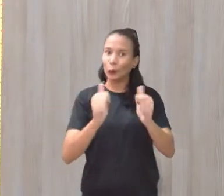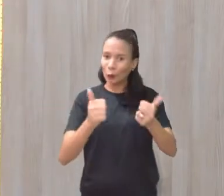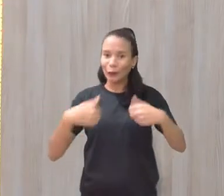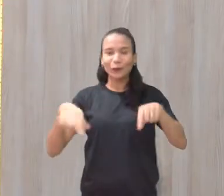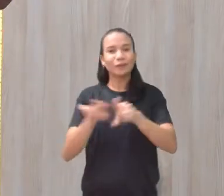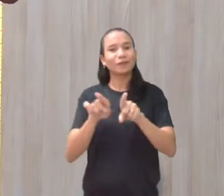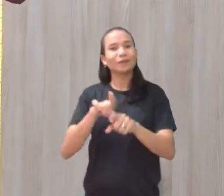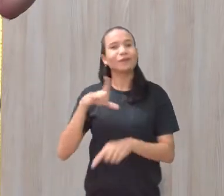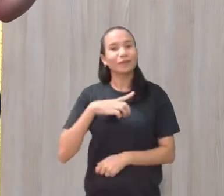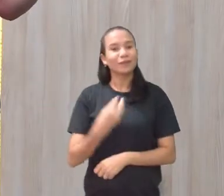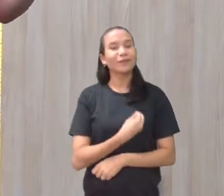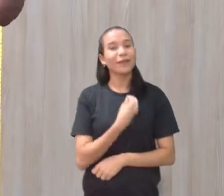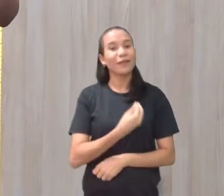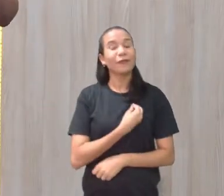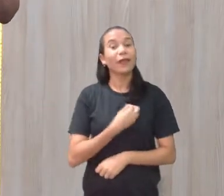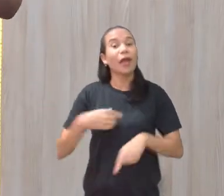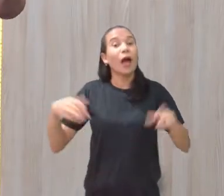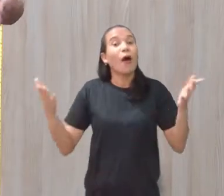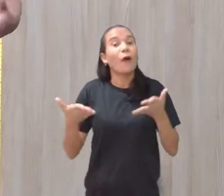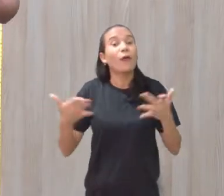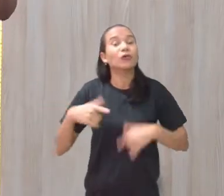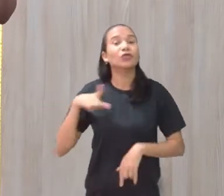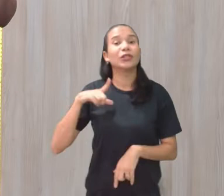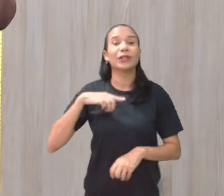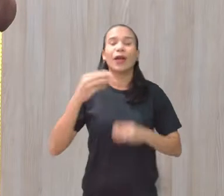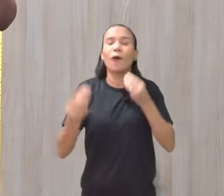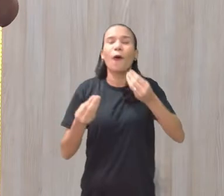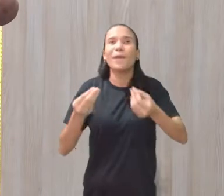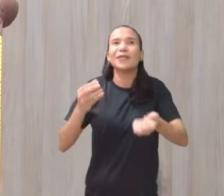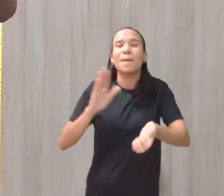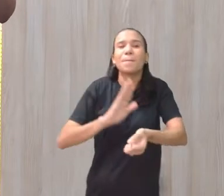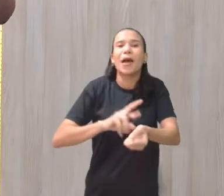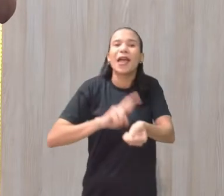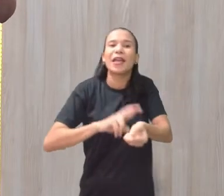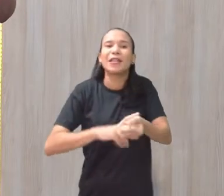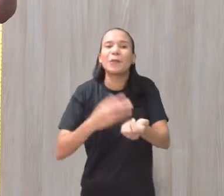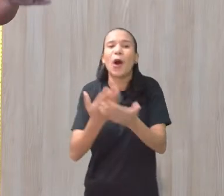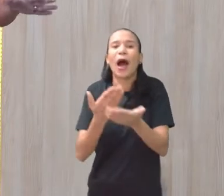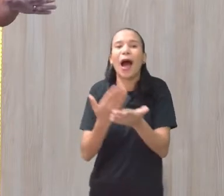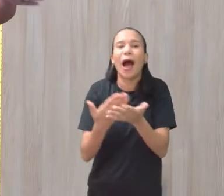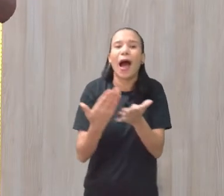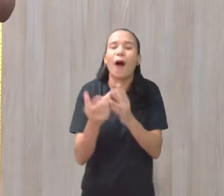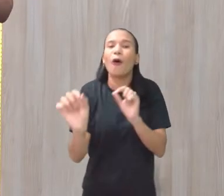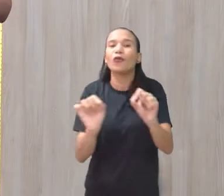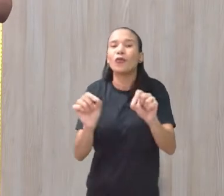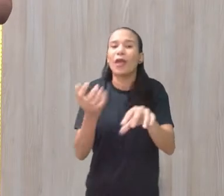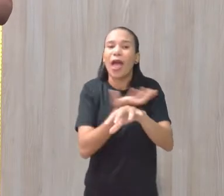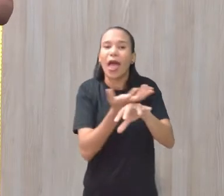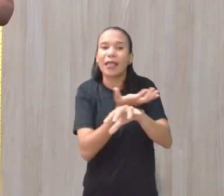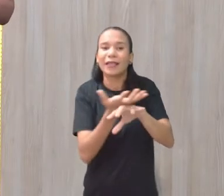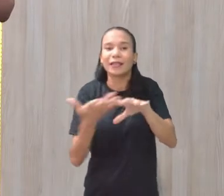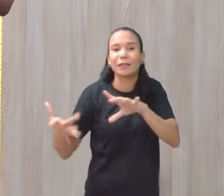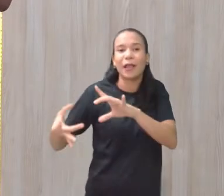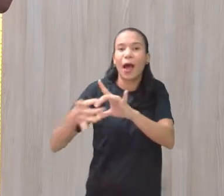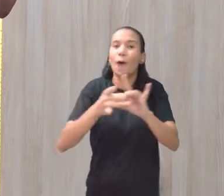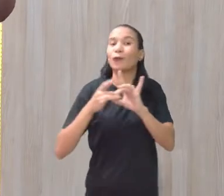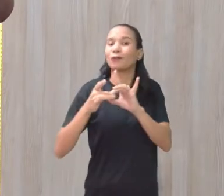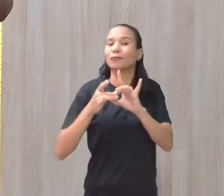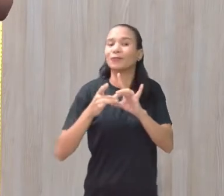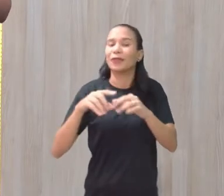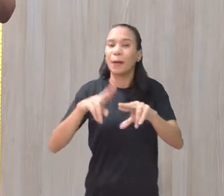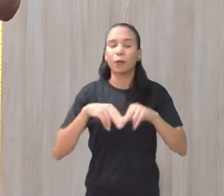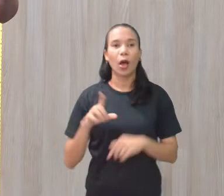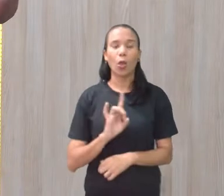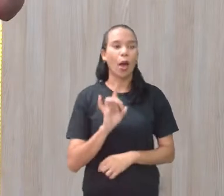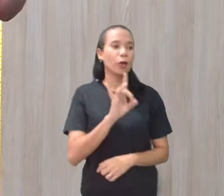aqui também. E estou nessa vibe de aula interdisciplinar. O que é isso, professora? É que a gente